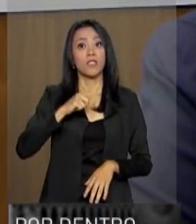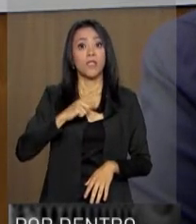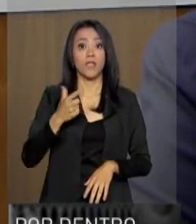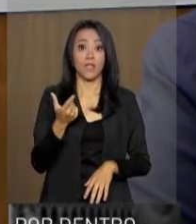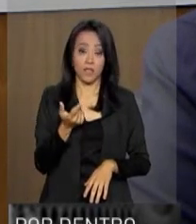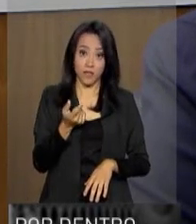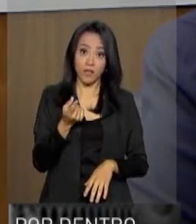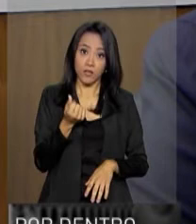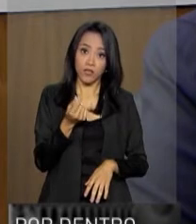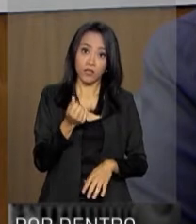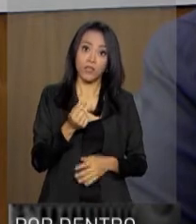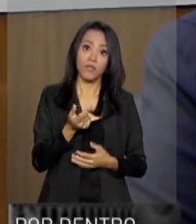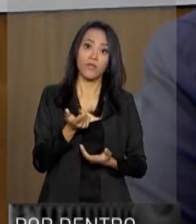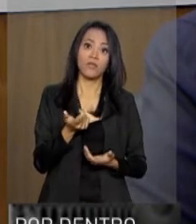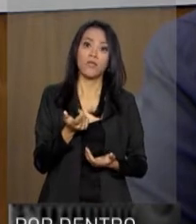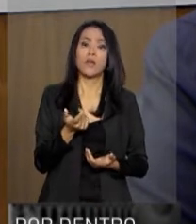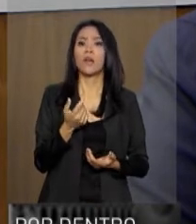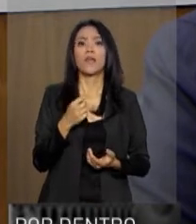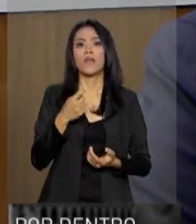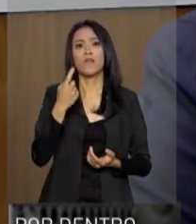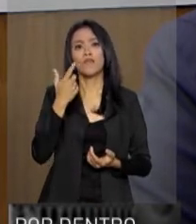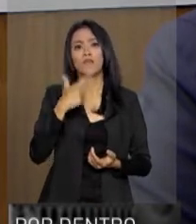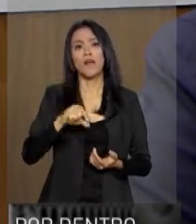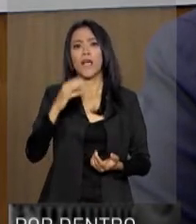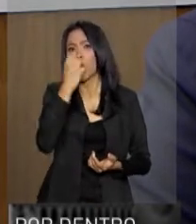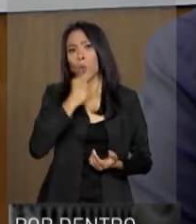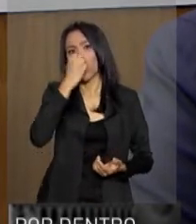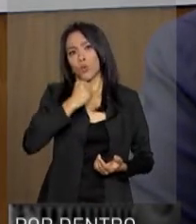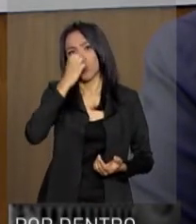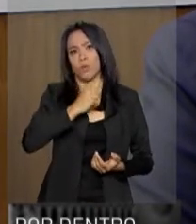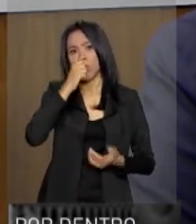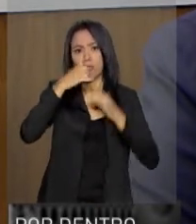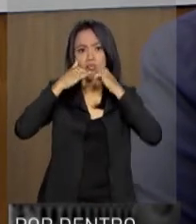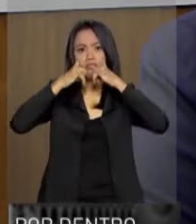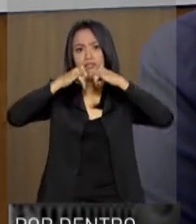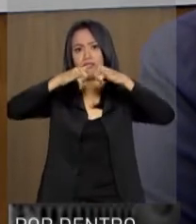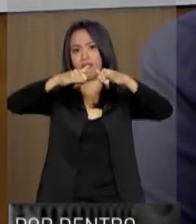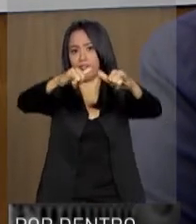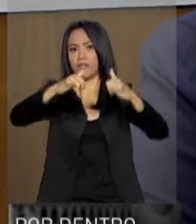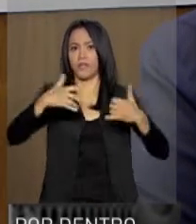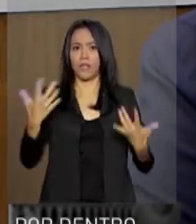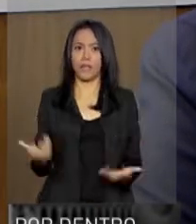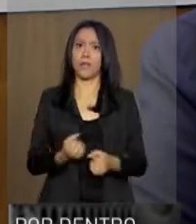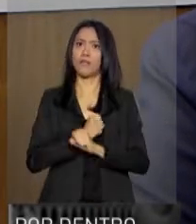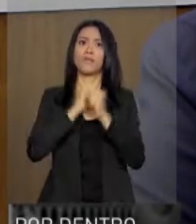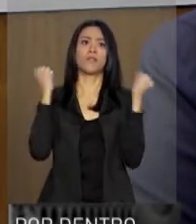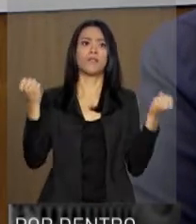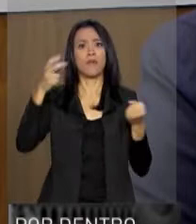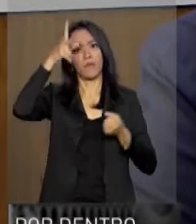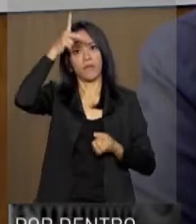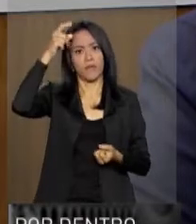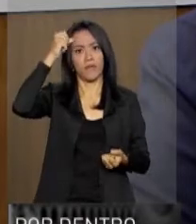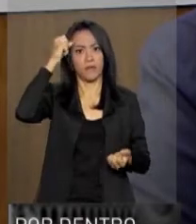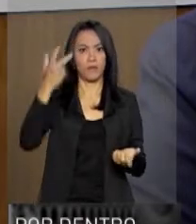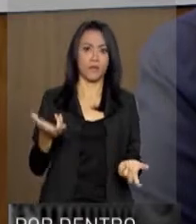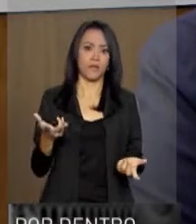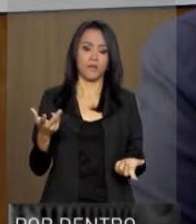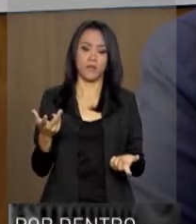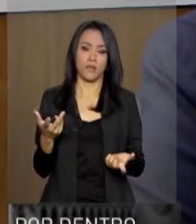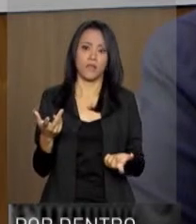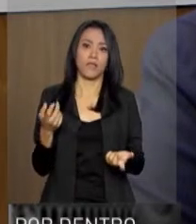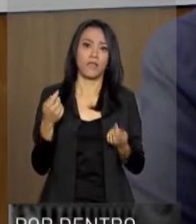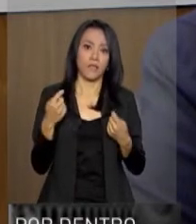como essa que não vai consumir mais energia do que uma geladeira não é possível que uma prefeitura de um prefeito que dê